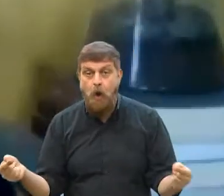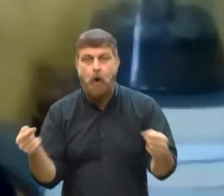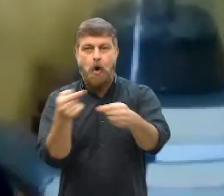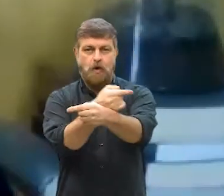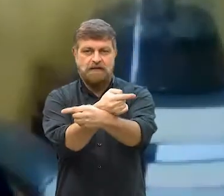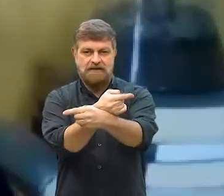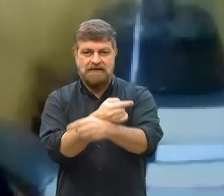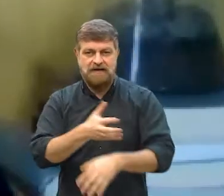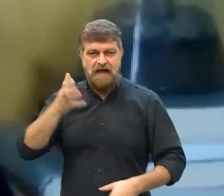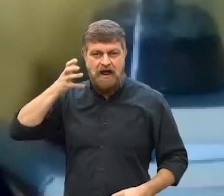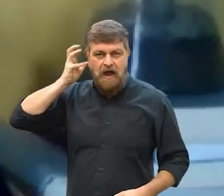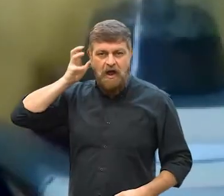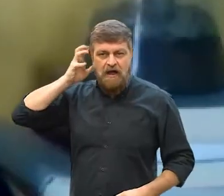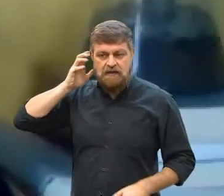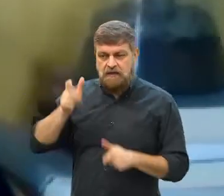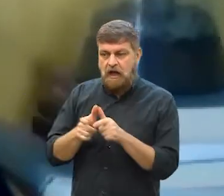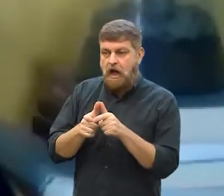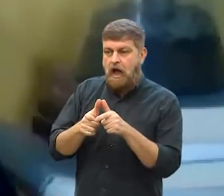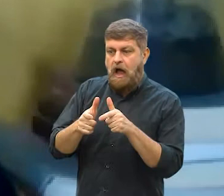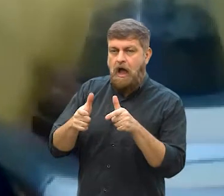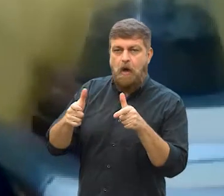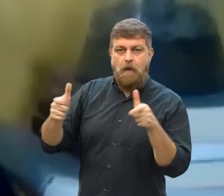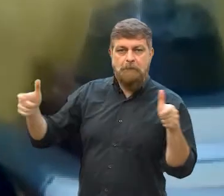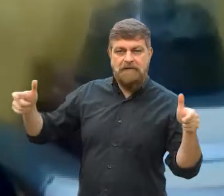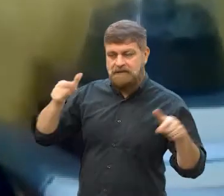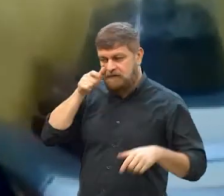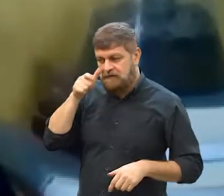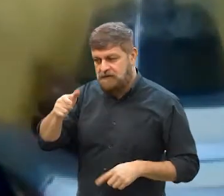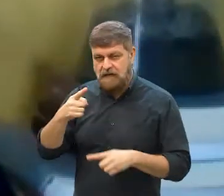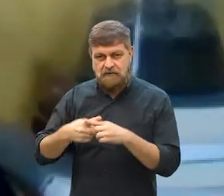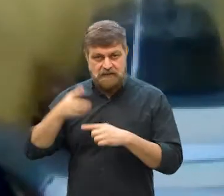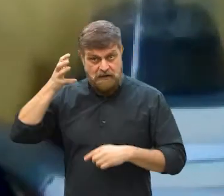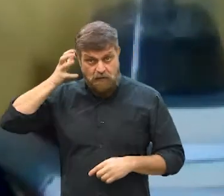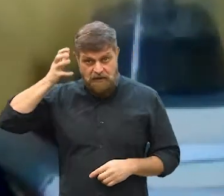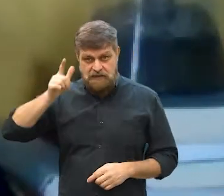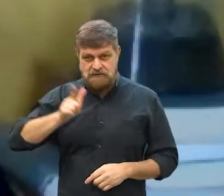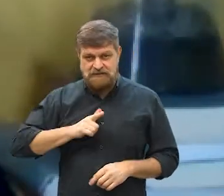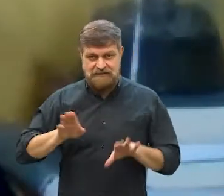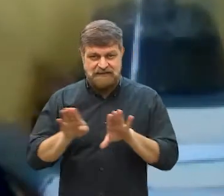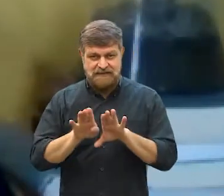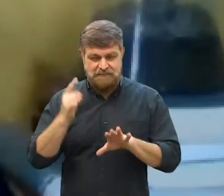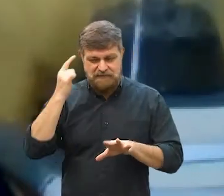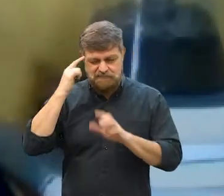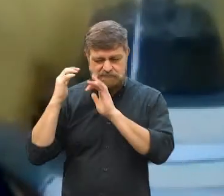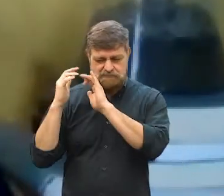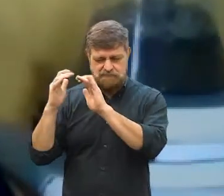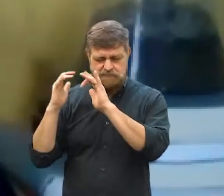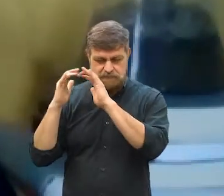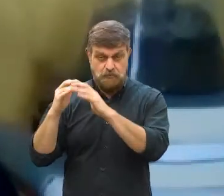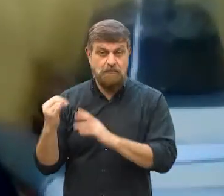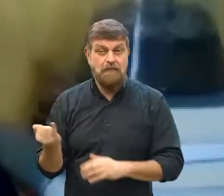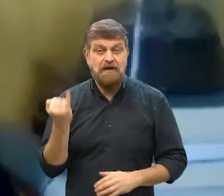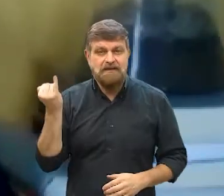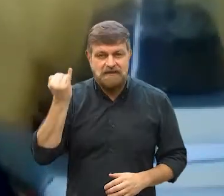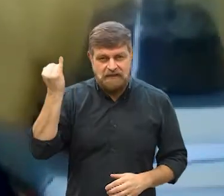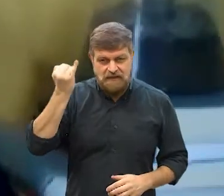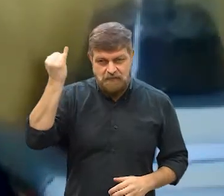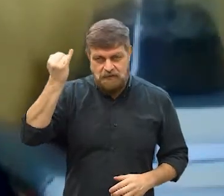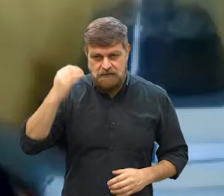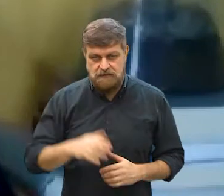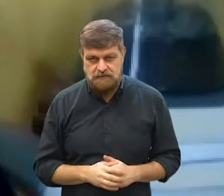contrário ele é o veículo que mais está crescendo porque ele tem uma outra questão cognitiva também muito importante André